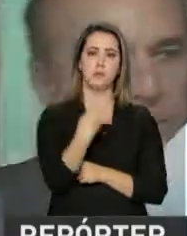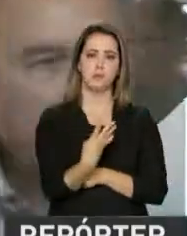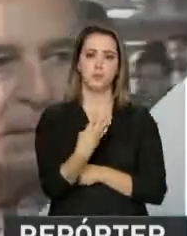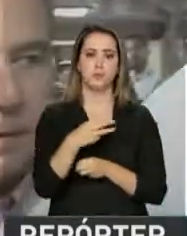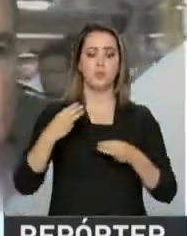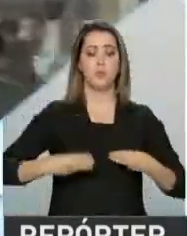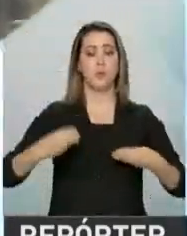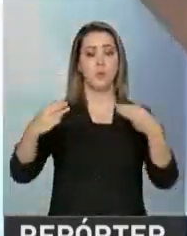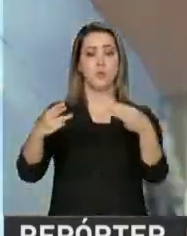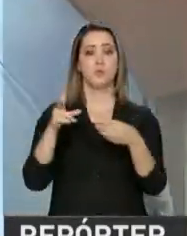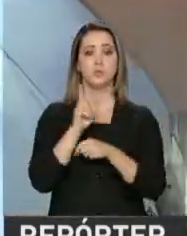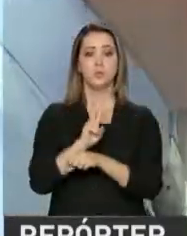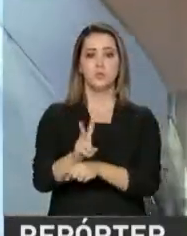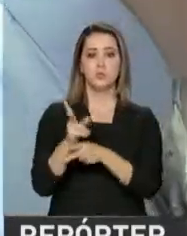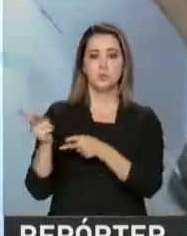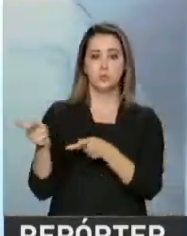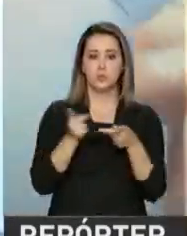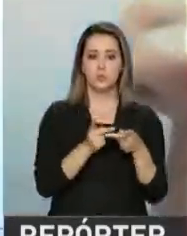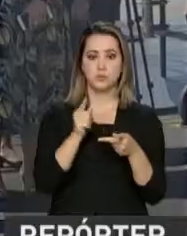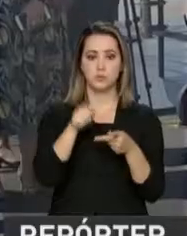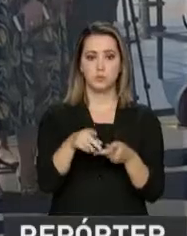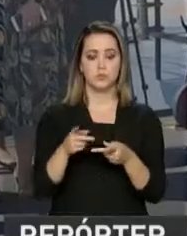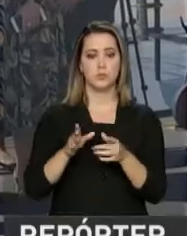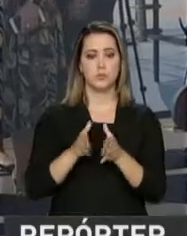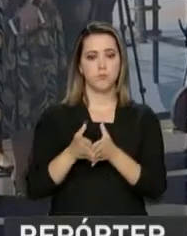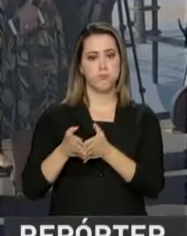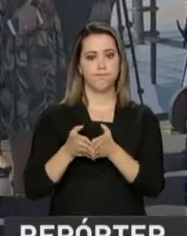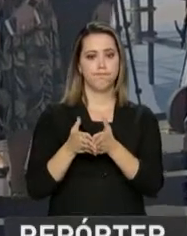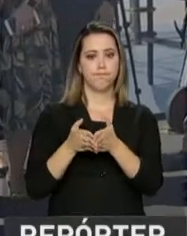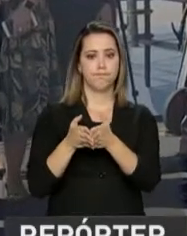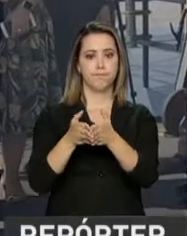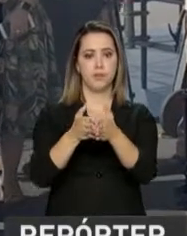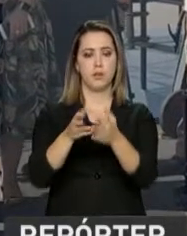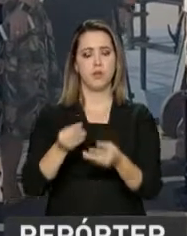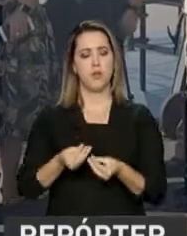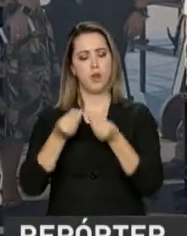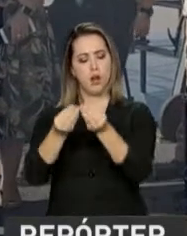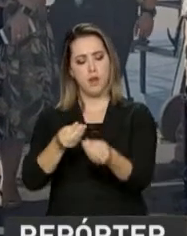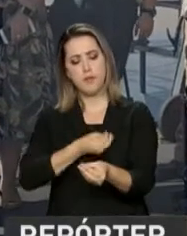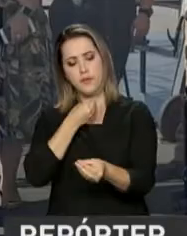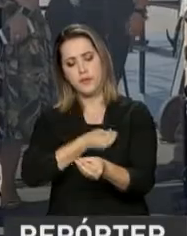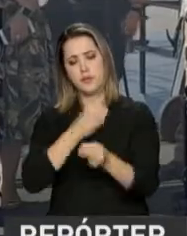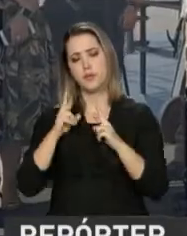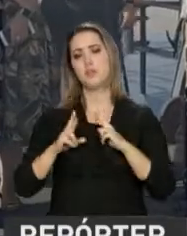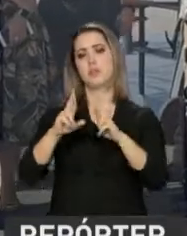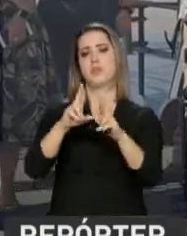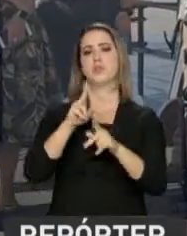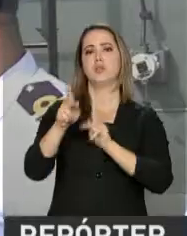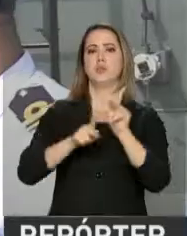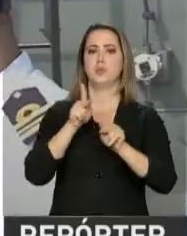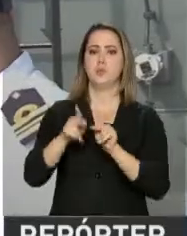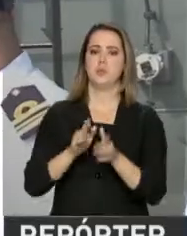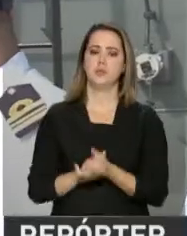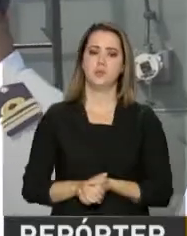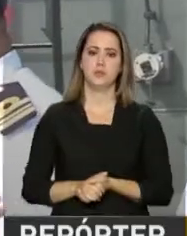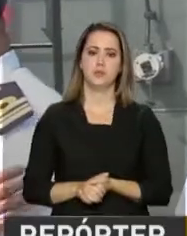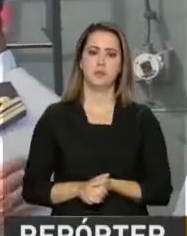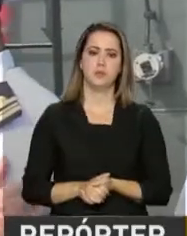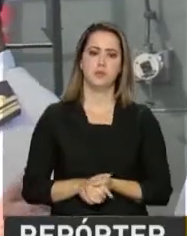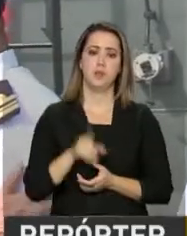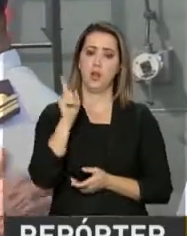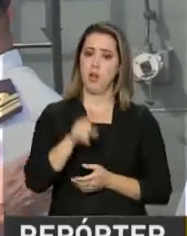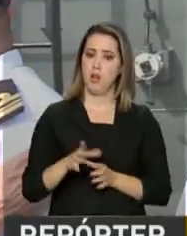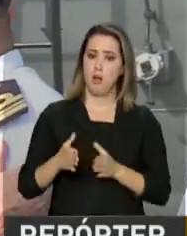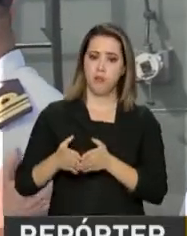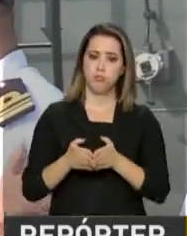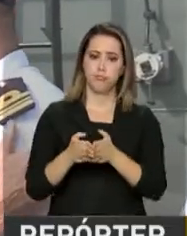da Defesa, Raul Jungmann, visitou os navios e disse que eles levam vida e esperança para a população amazônica. Ela é a frota da esperança,